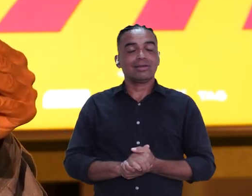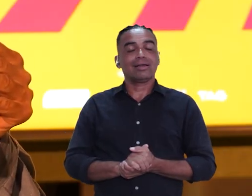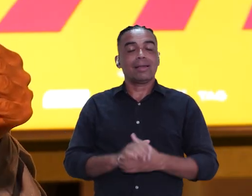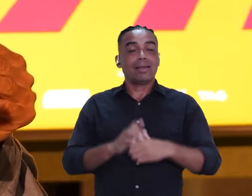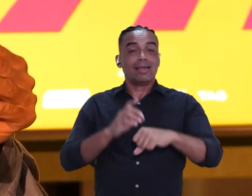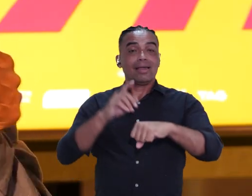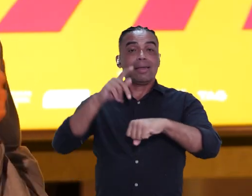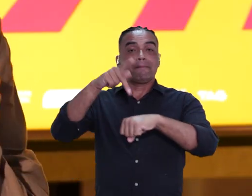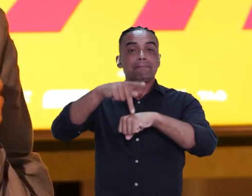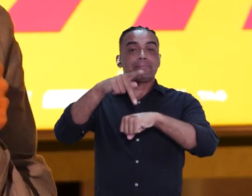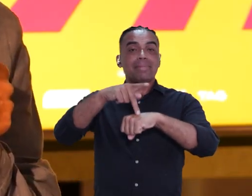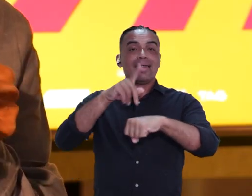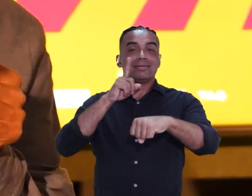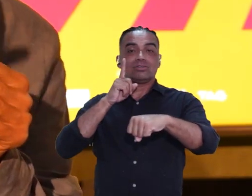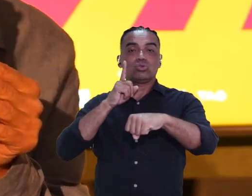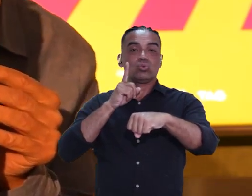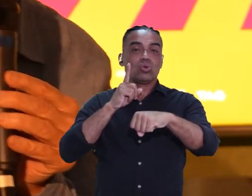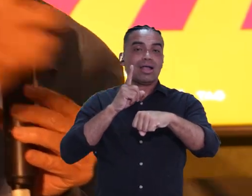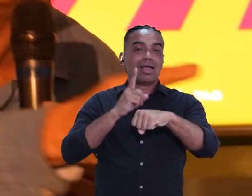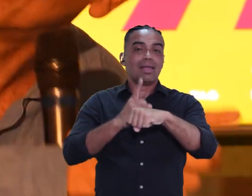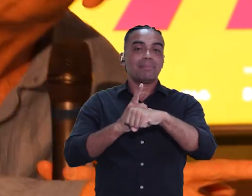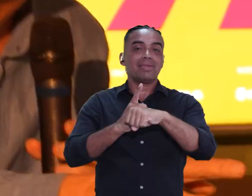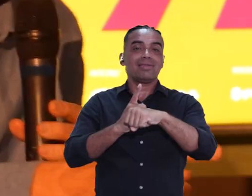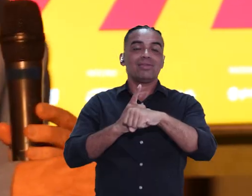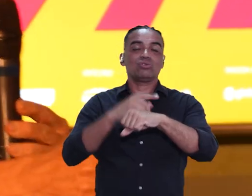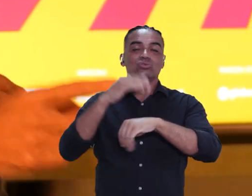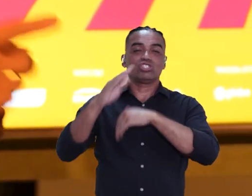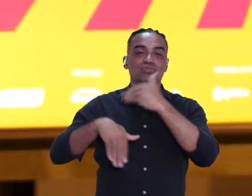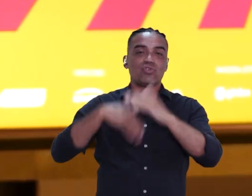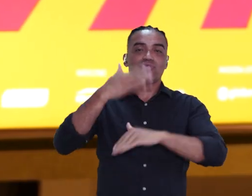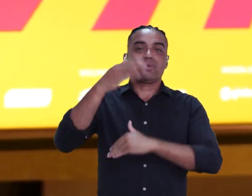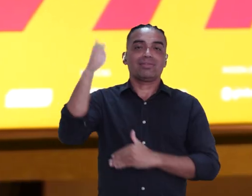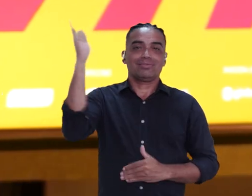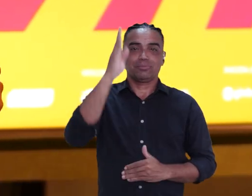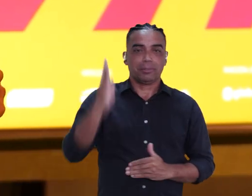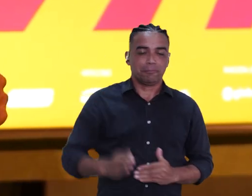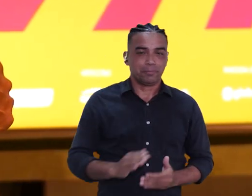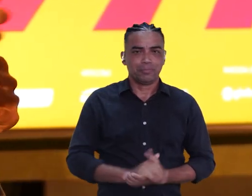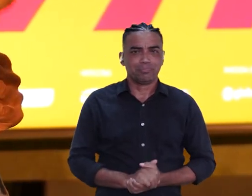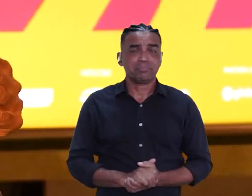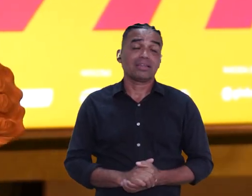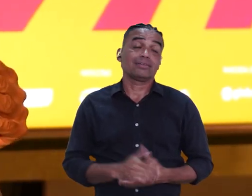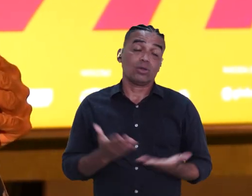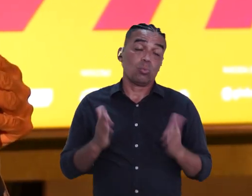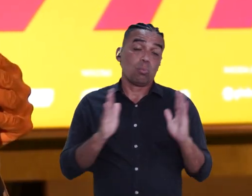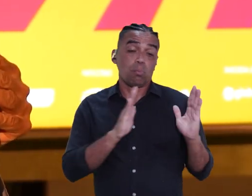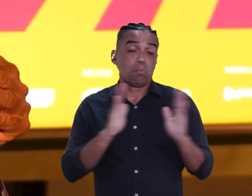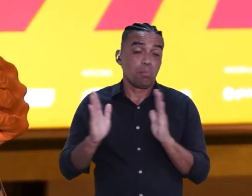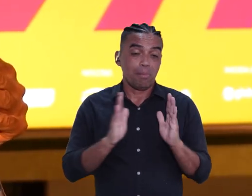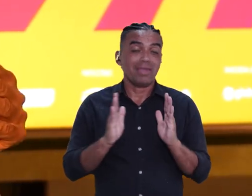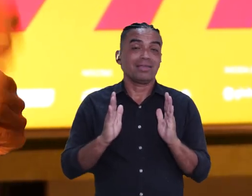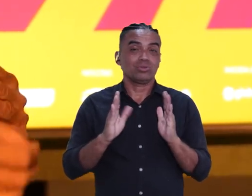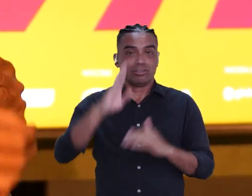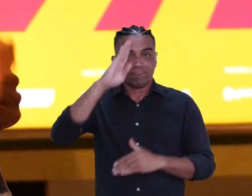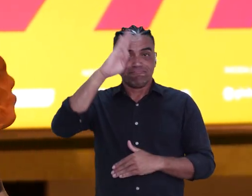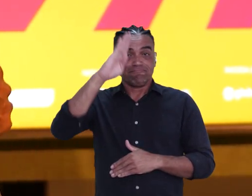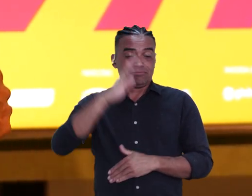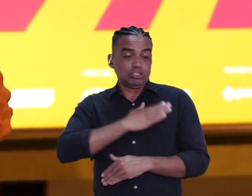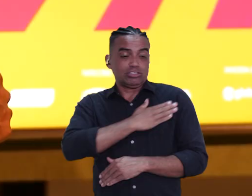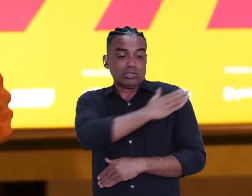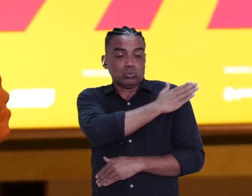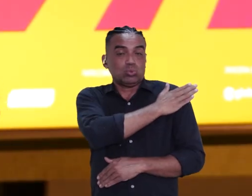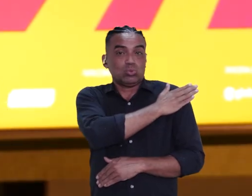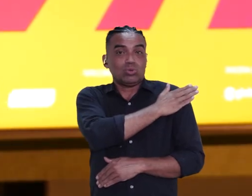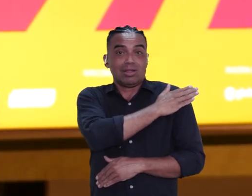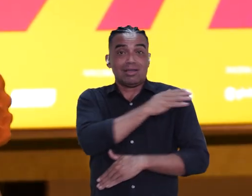no caminho do desenvolvimento brasileiro. E então, em momento da ditadura, essa